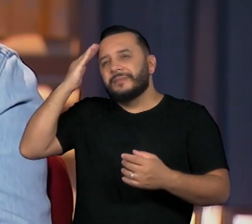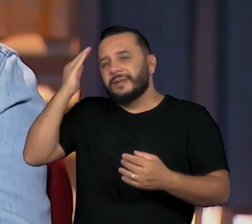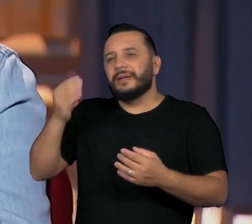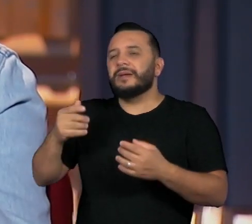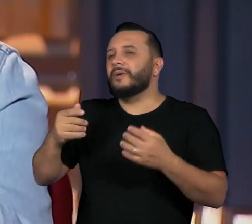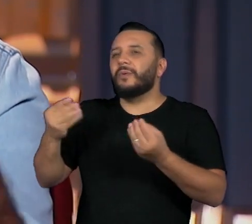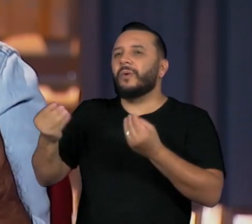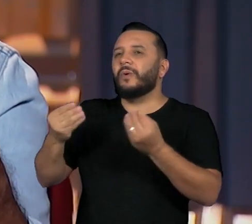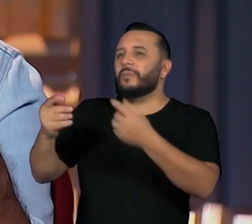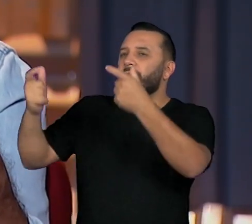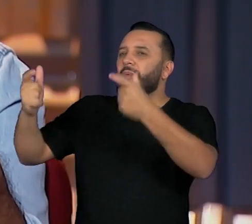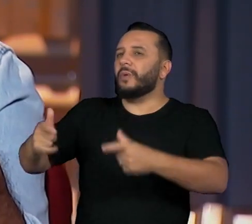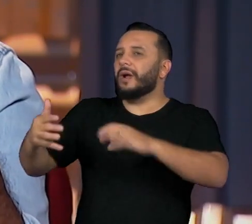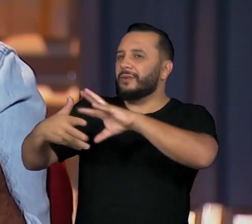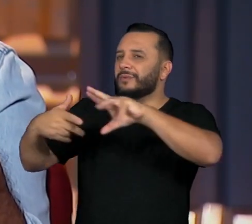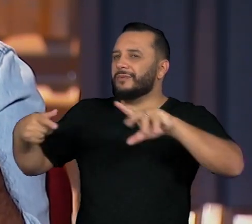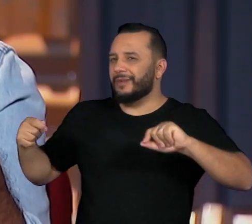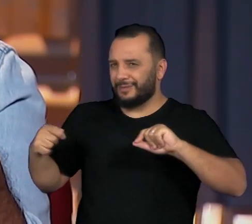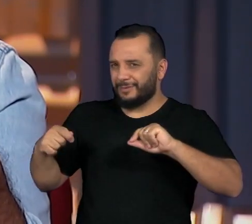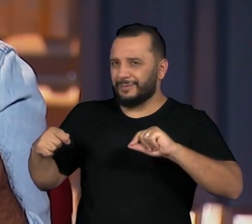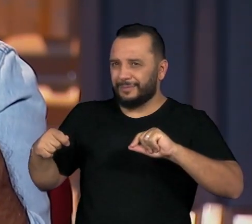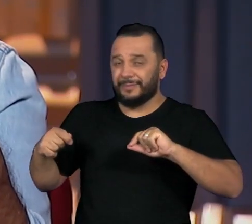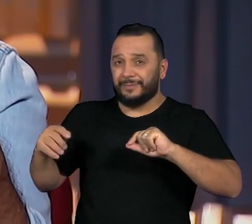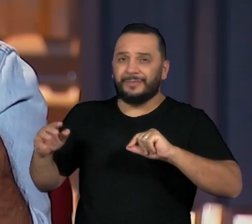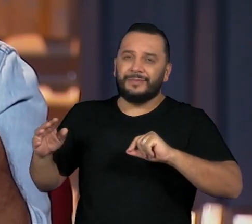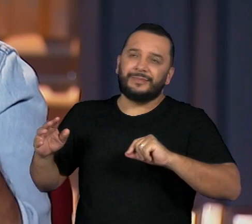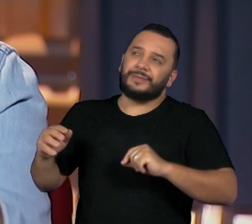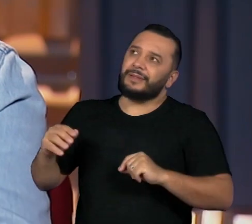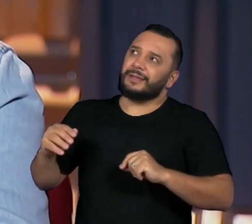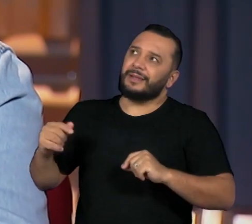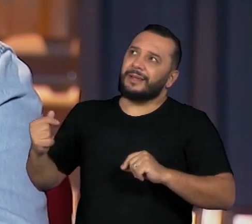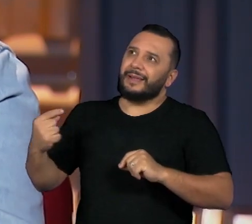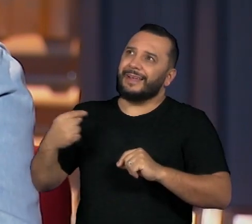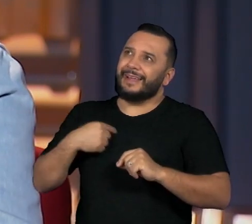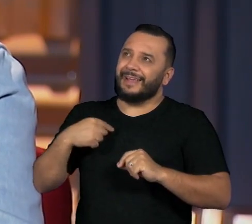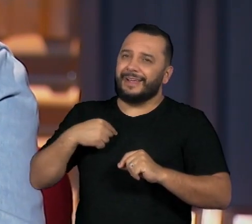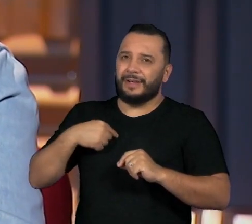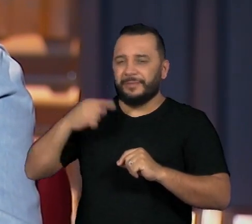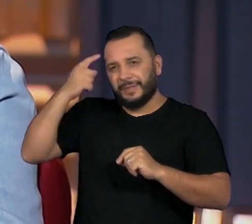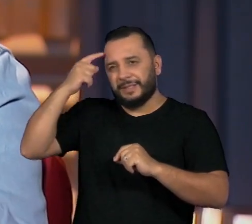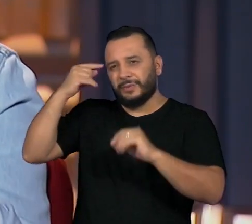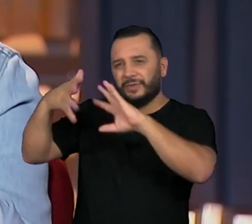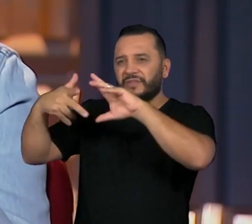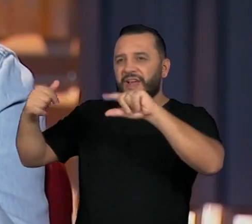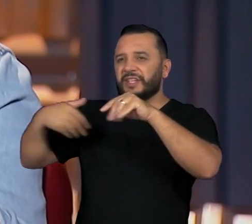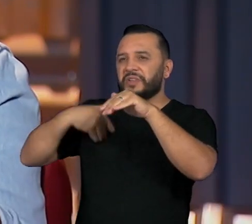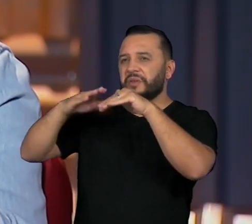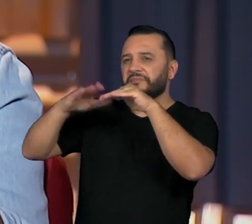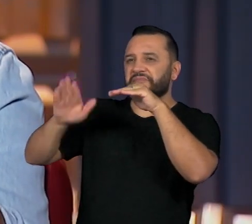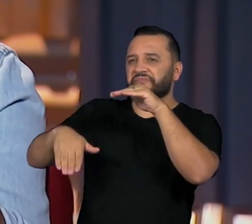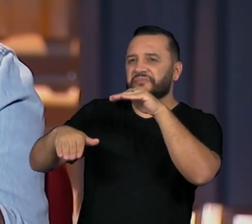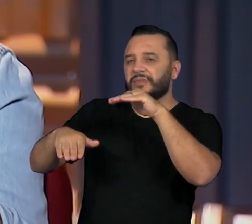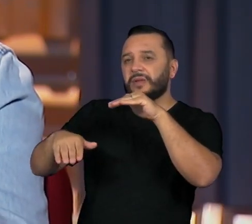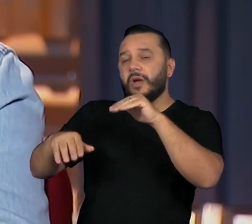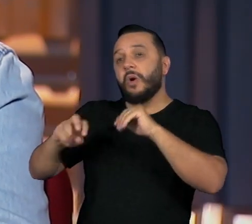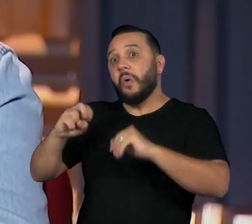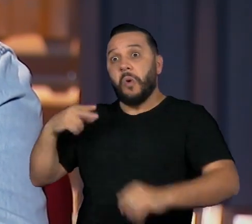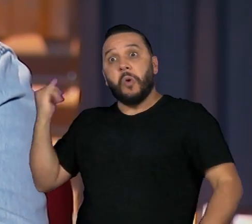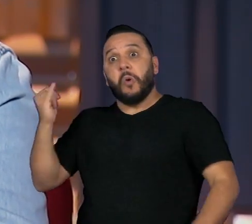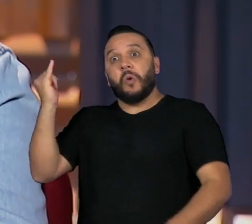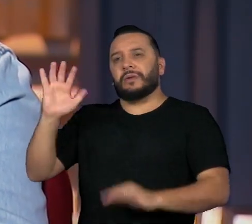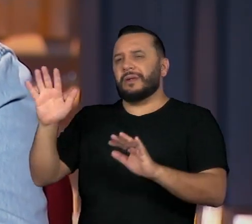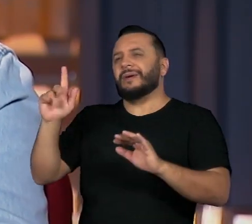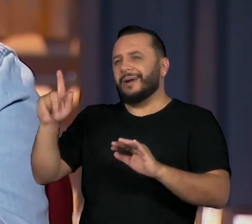nem o de centro do universo e nem o de insignificância. Ele é alguma coisa mágica no meio do caminho. Nós